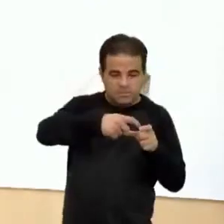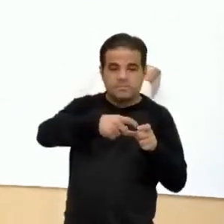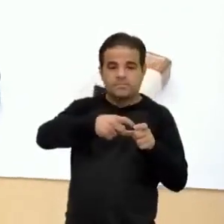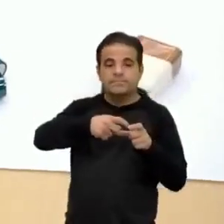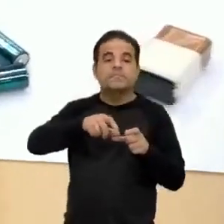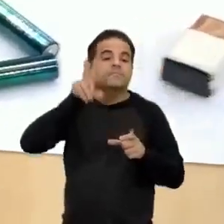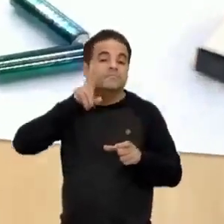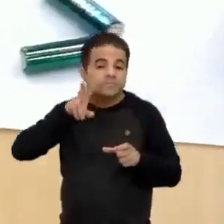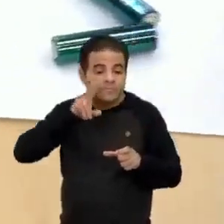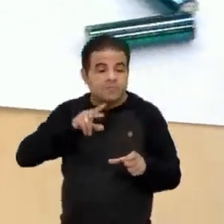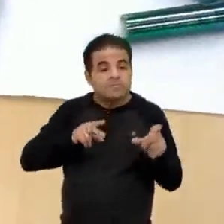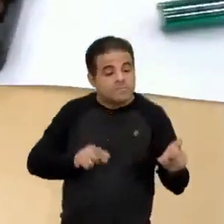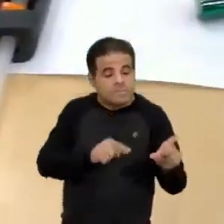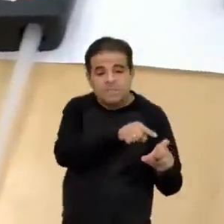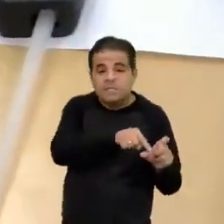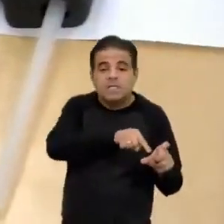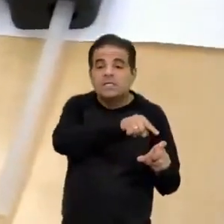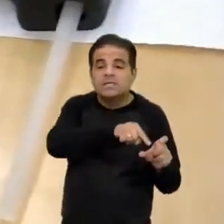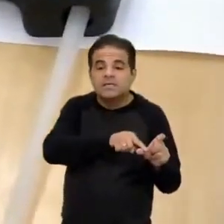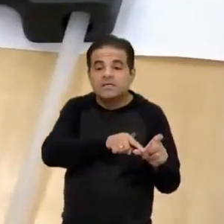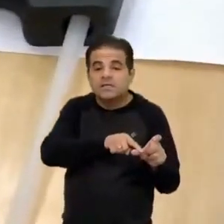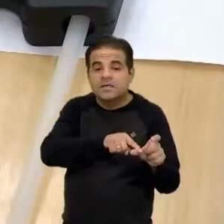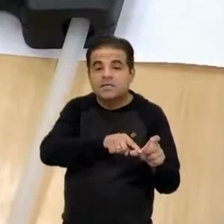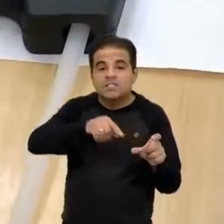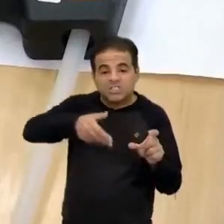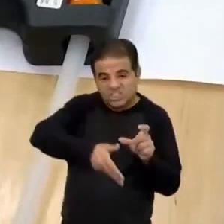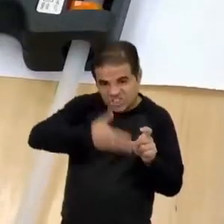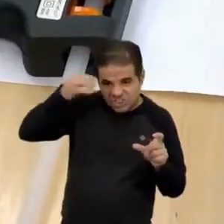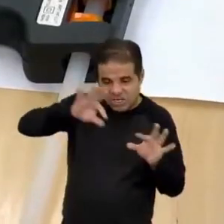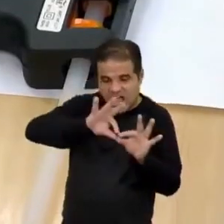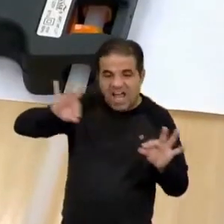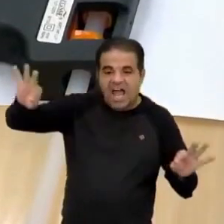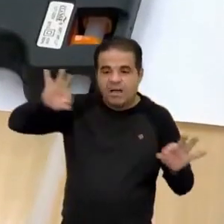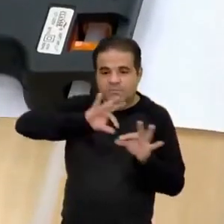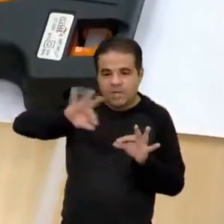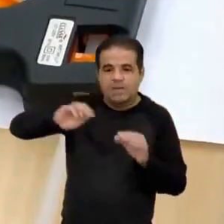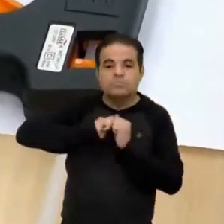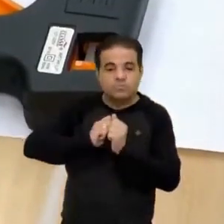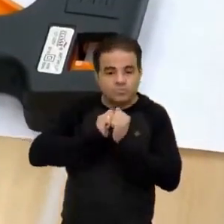tá? Lembrando que o porta-pilha com os cabos, tira com os cabos, tá?